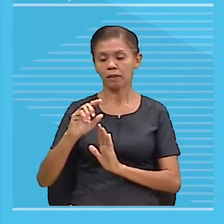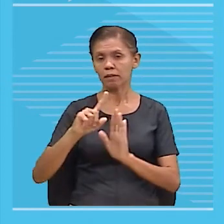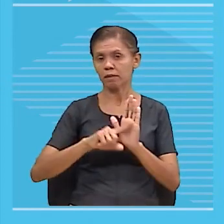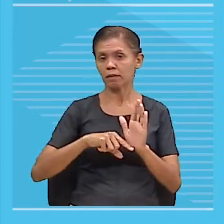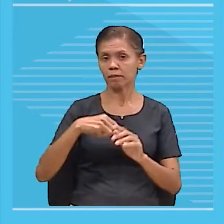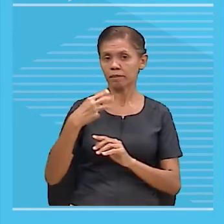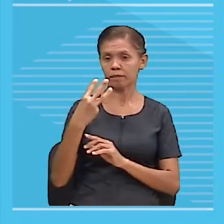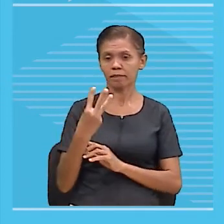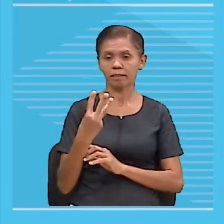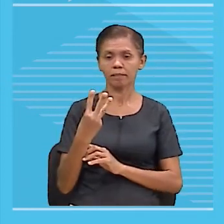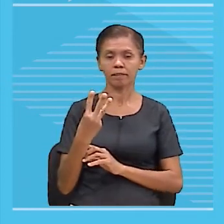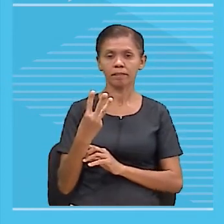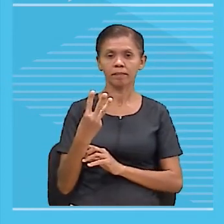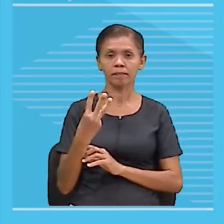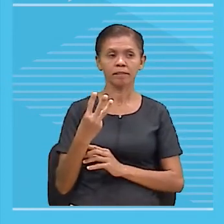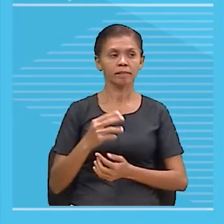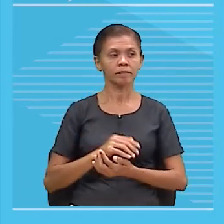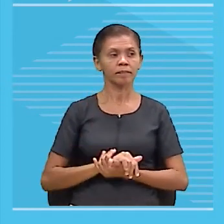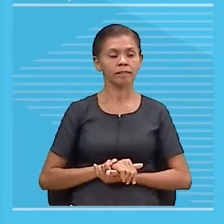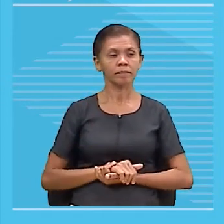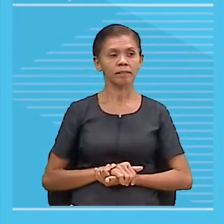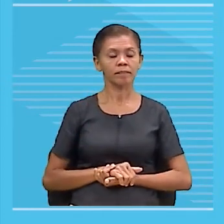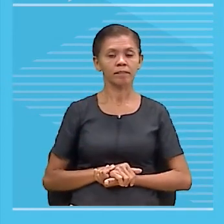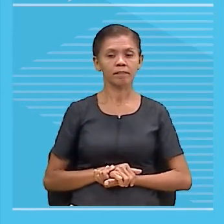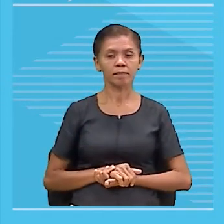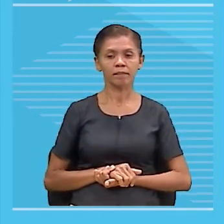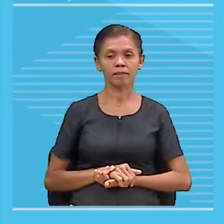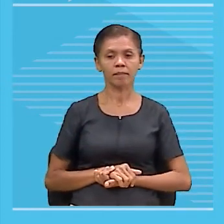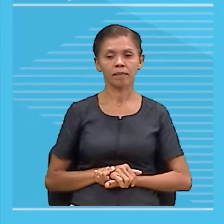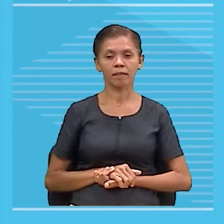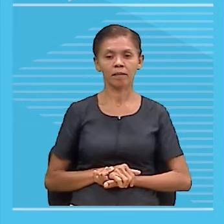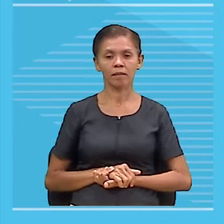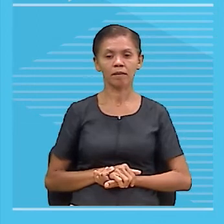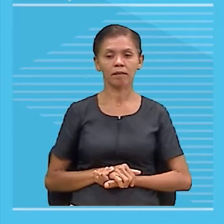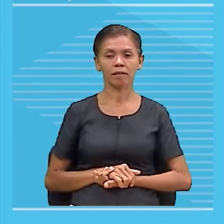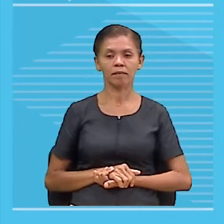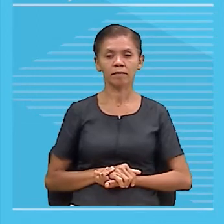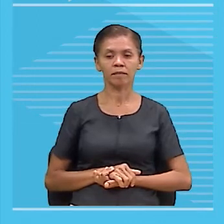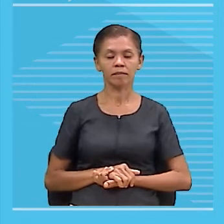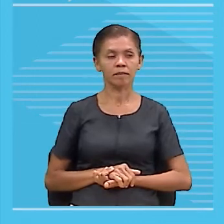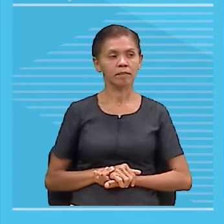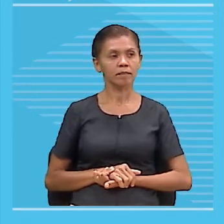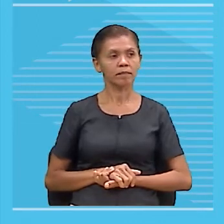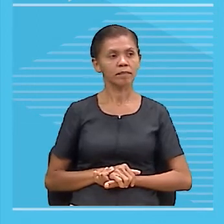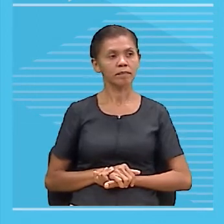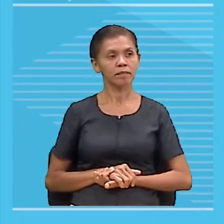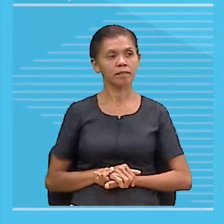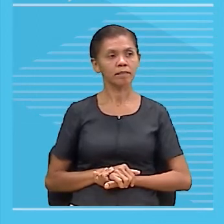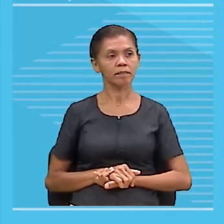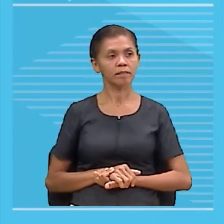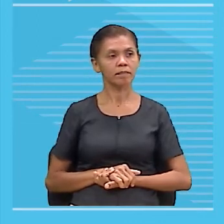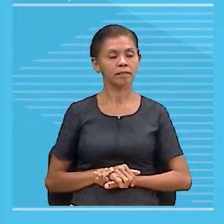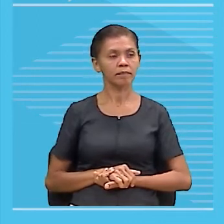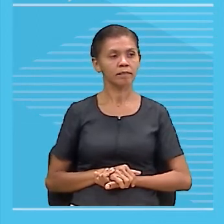menos 3. Correto? Então, ficaria aqui 2 vezes